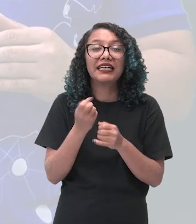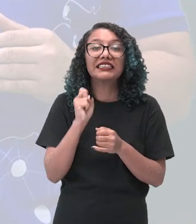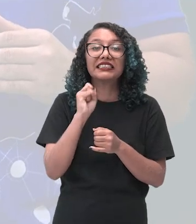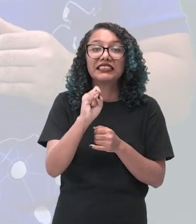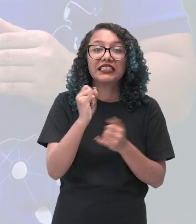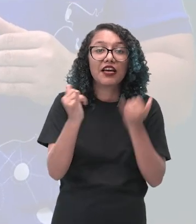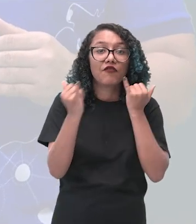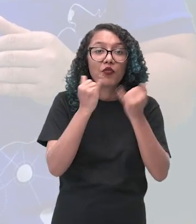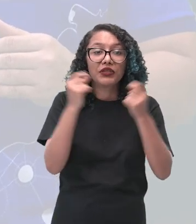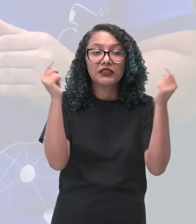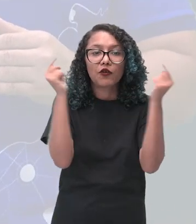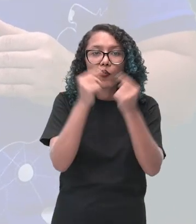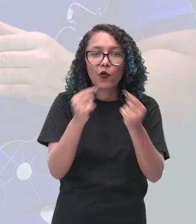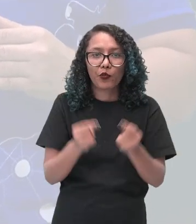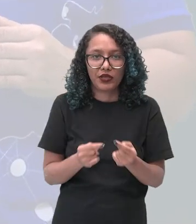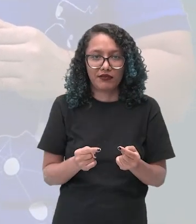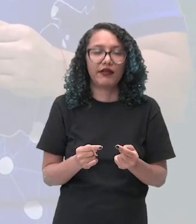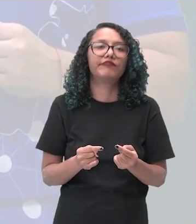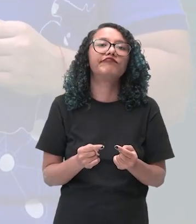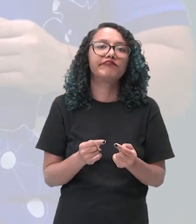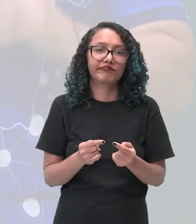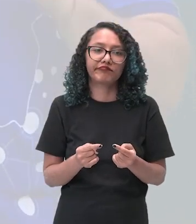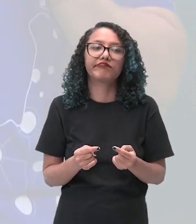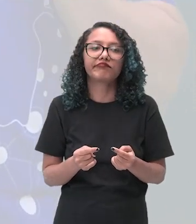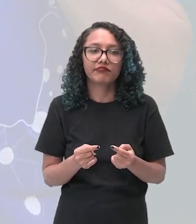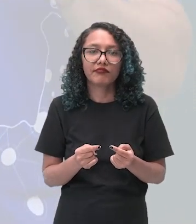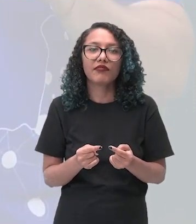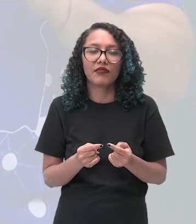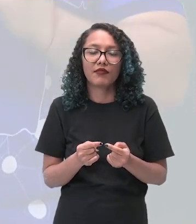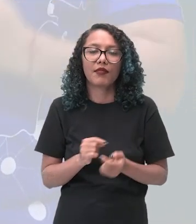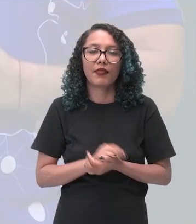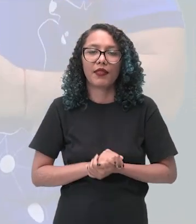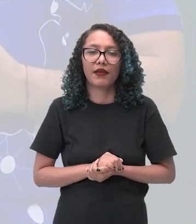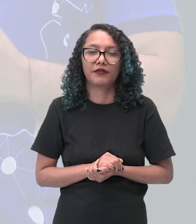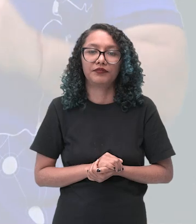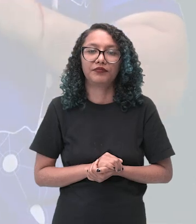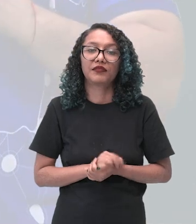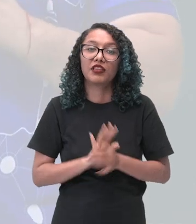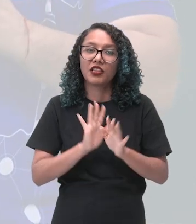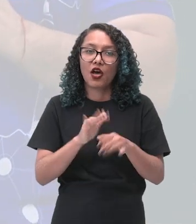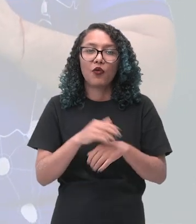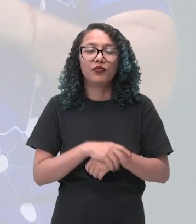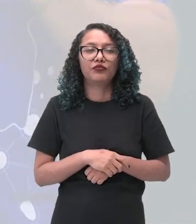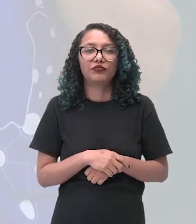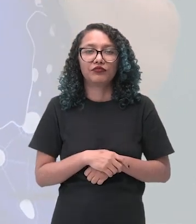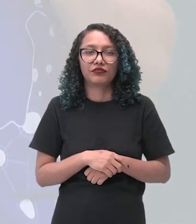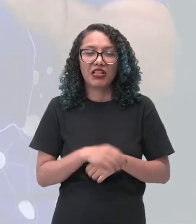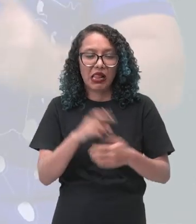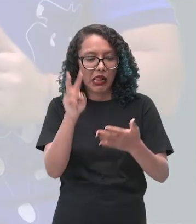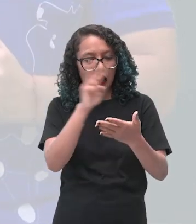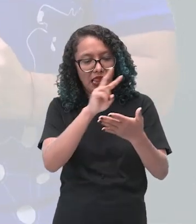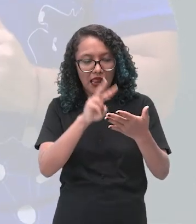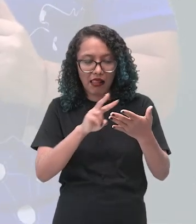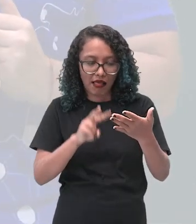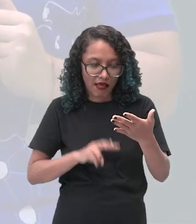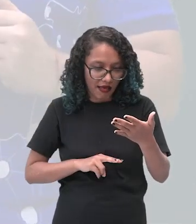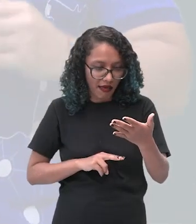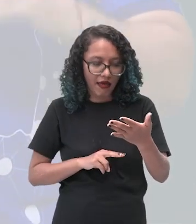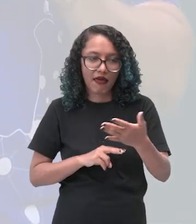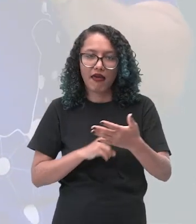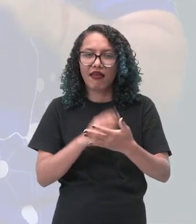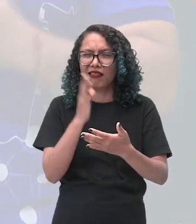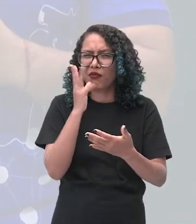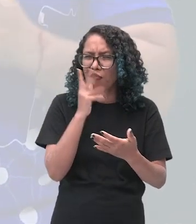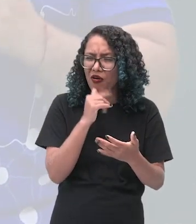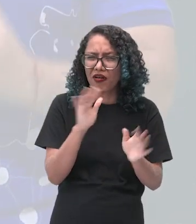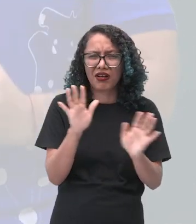informação específica, ok? Então, não perde tempo lendo o texto todo,